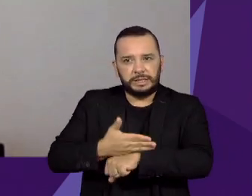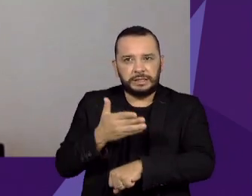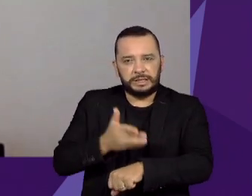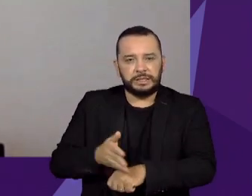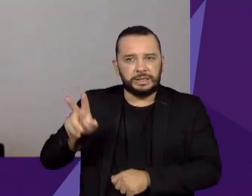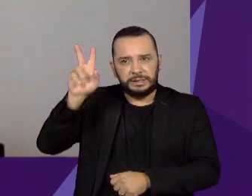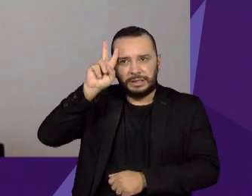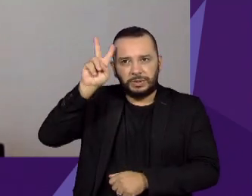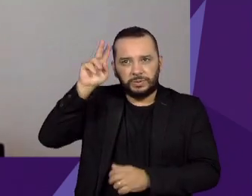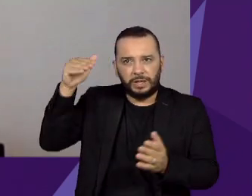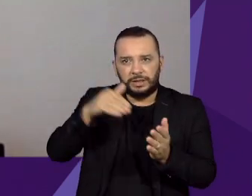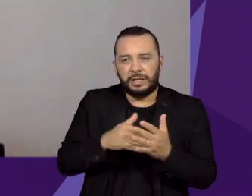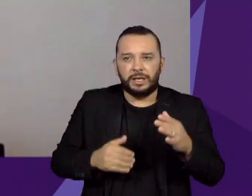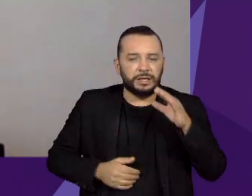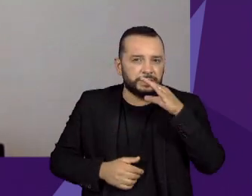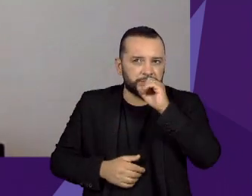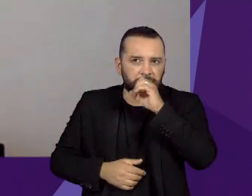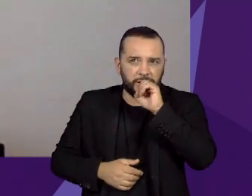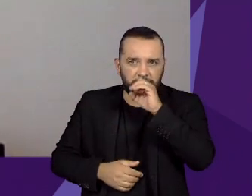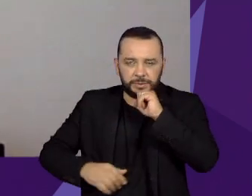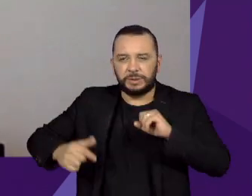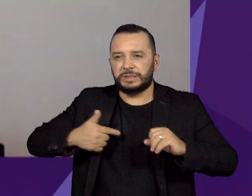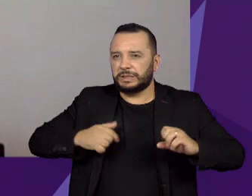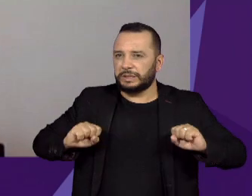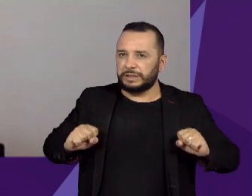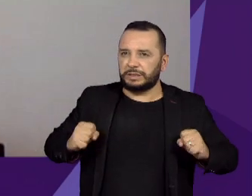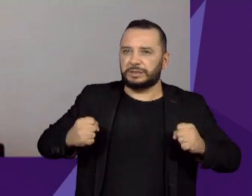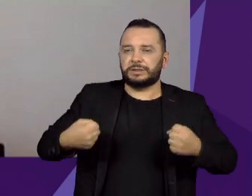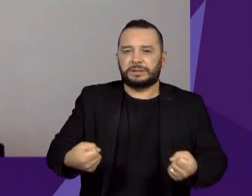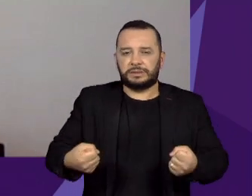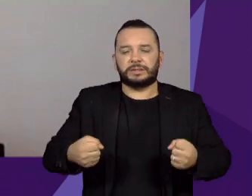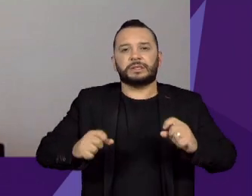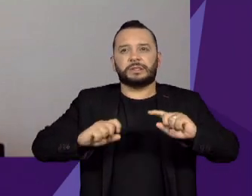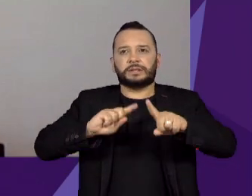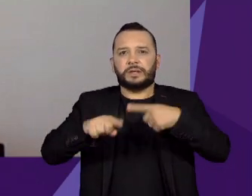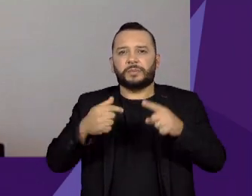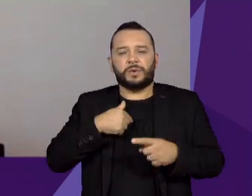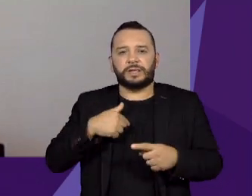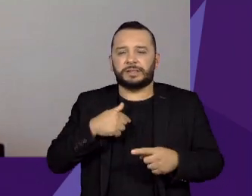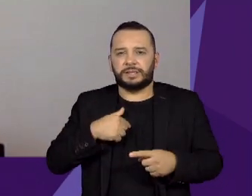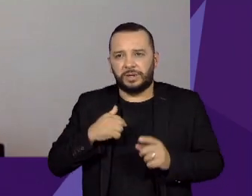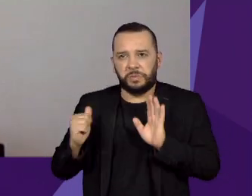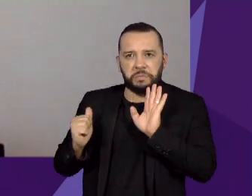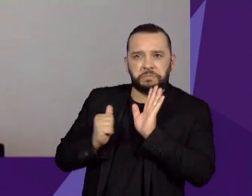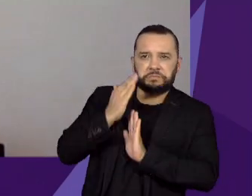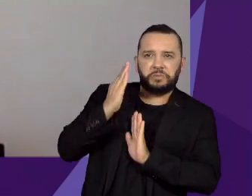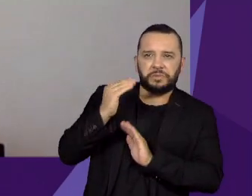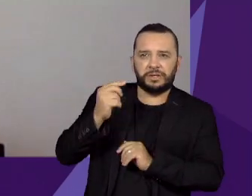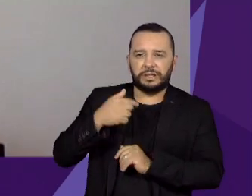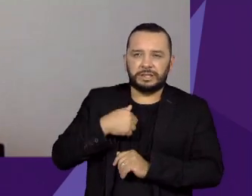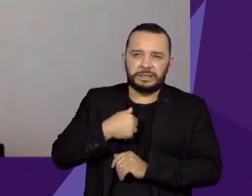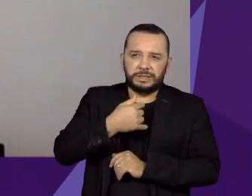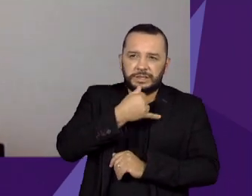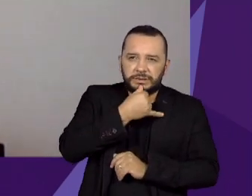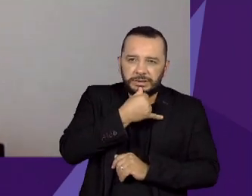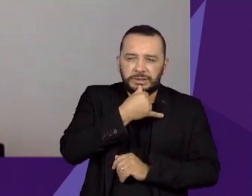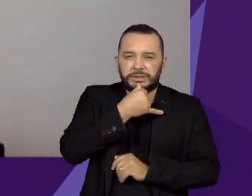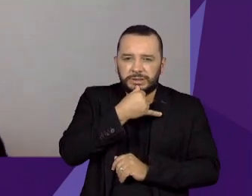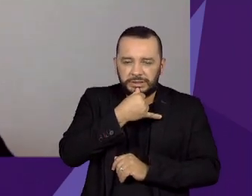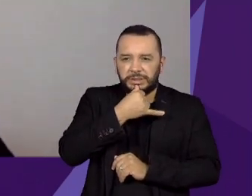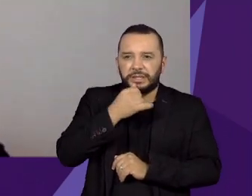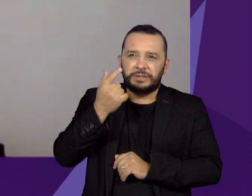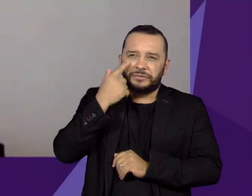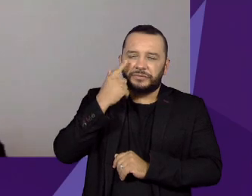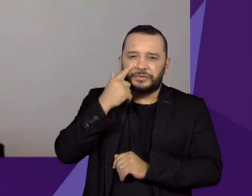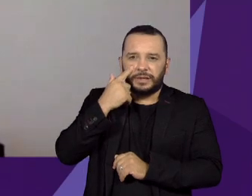sábado, com toda a minha força. E depois que eu saí, uma frustração, uma tristeza de você ver os caminhos